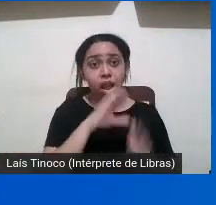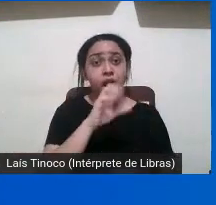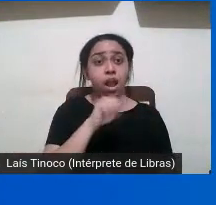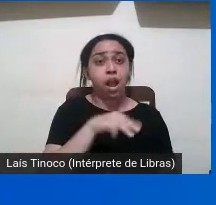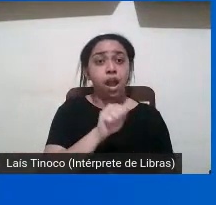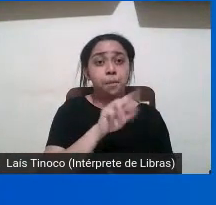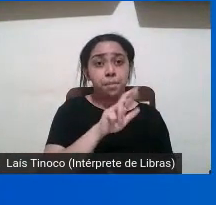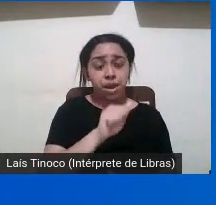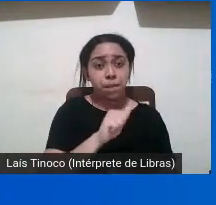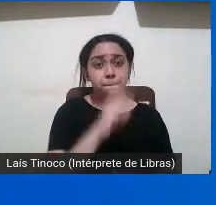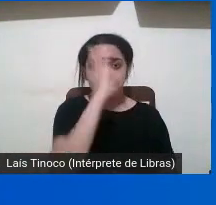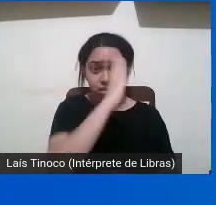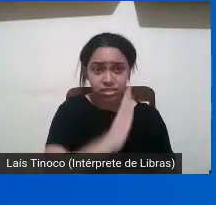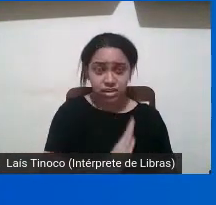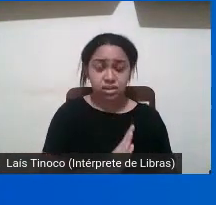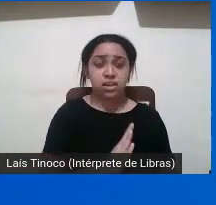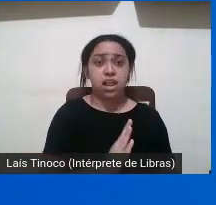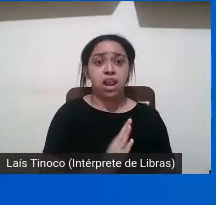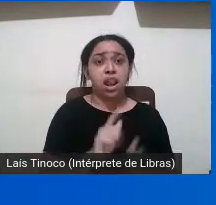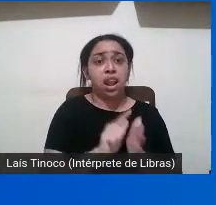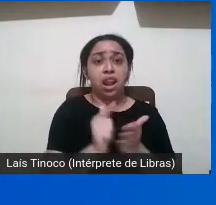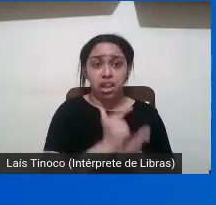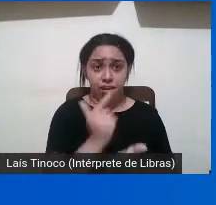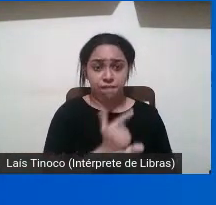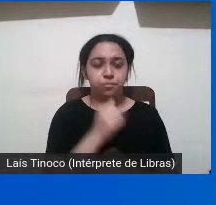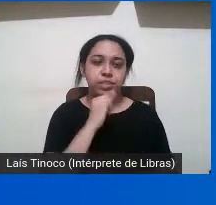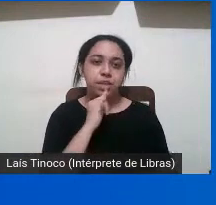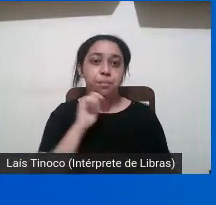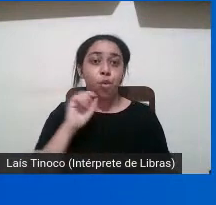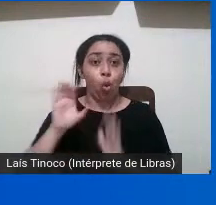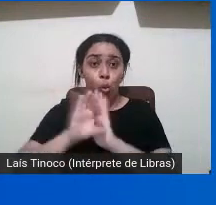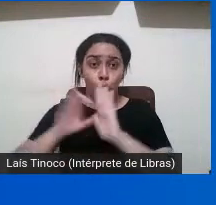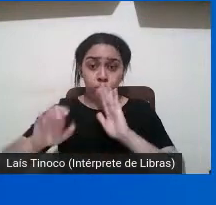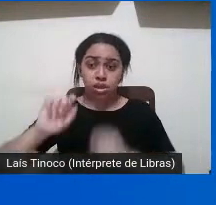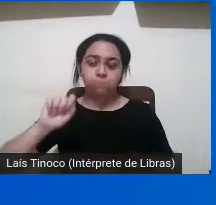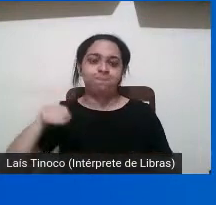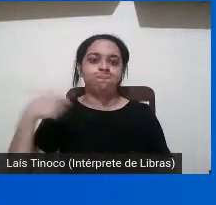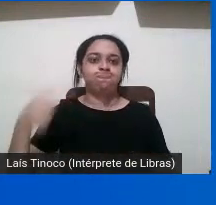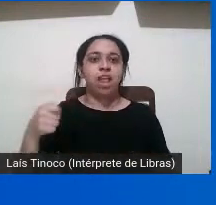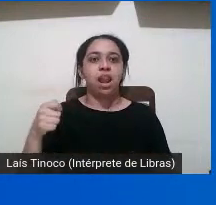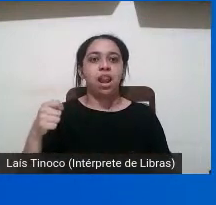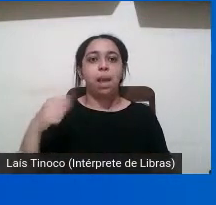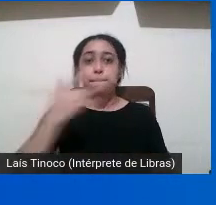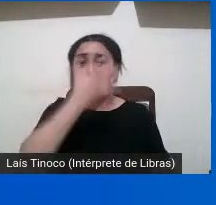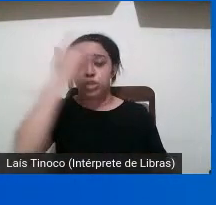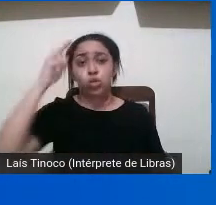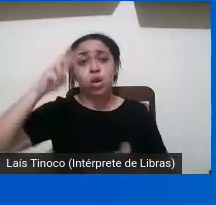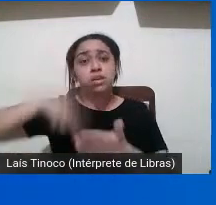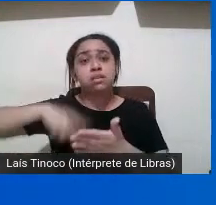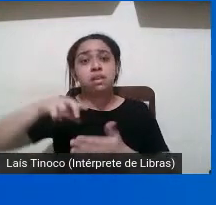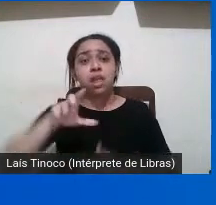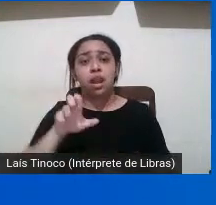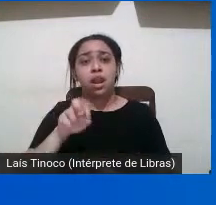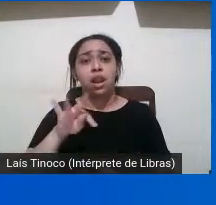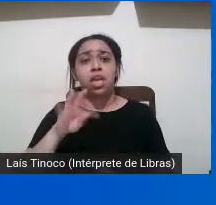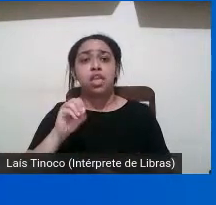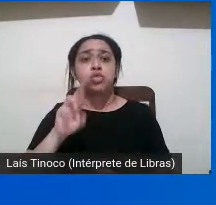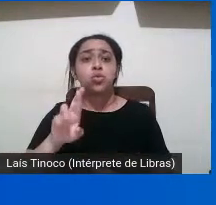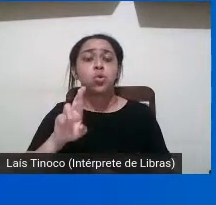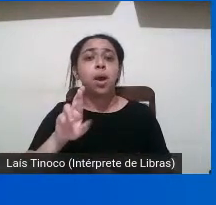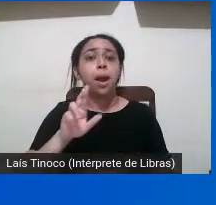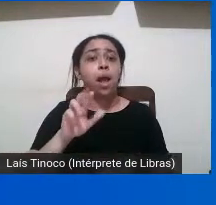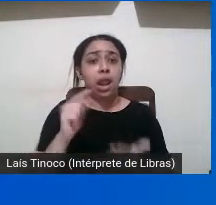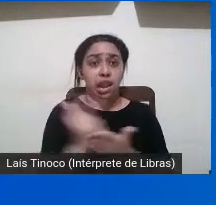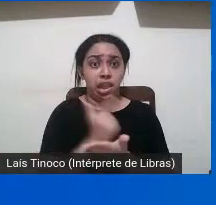leitor apenas quem leu um livro impresso do começo ao fim nos últimos seis meses as pessoas